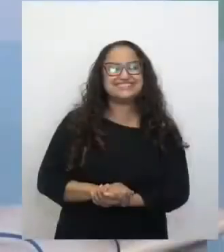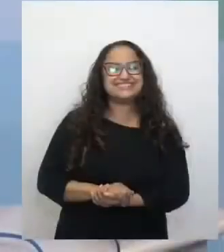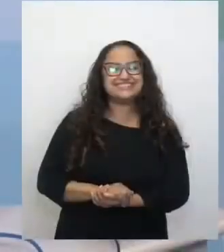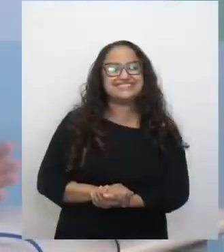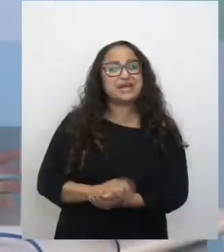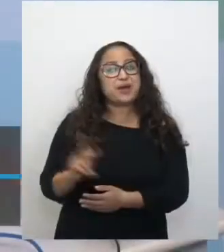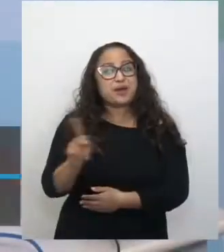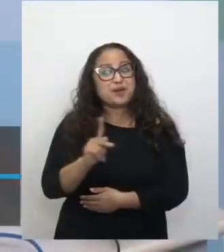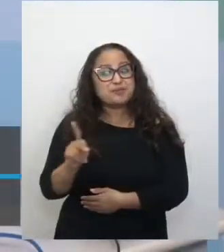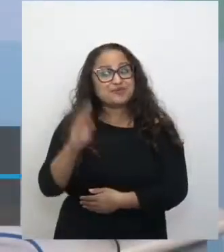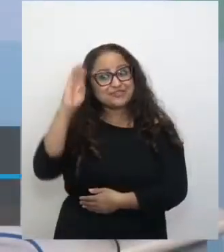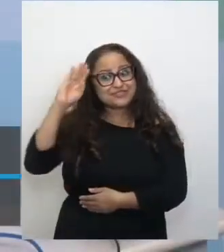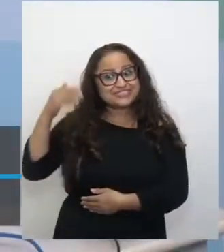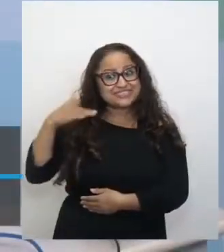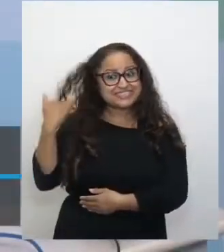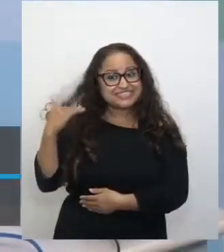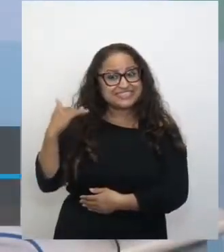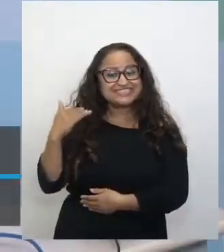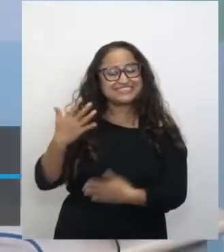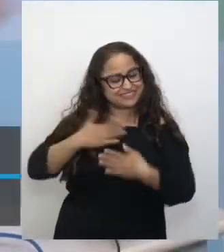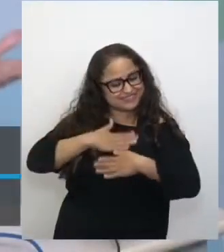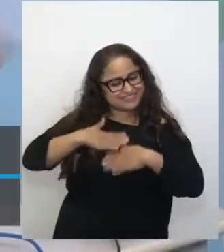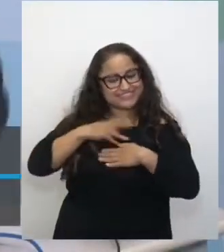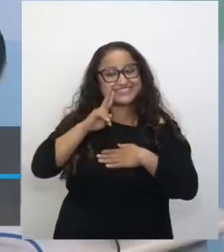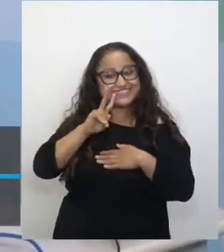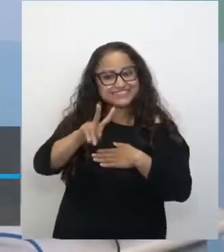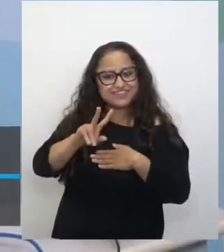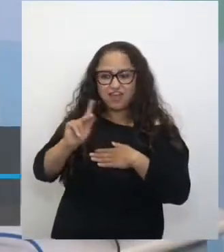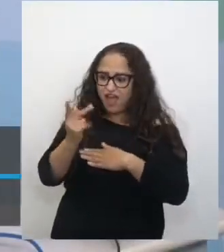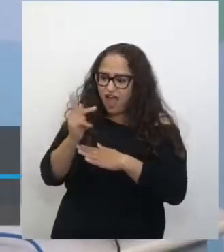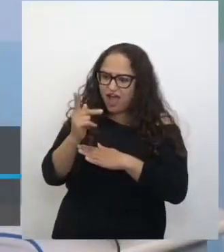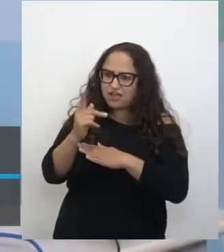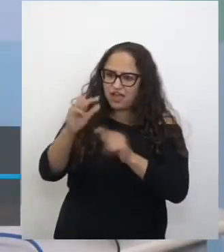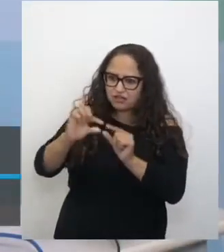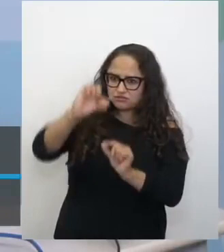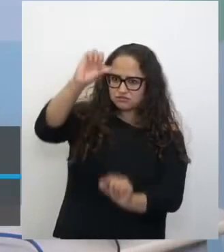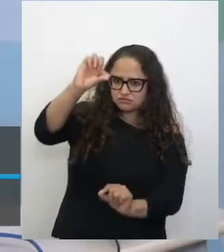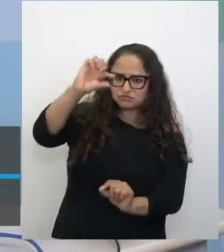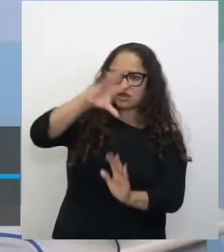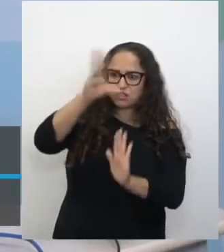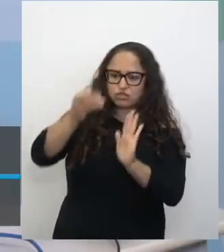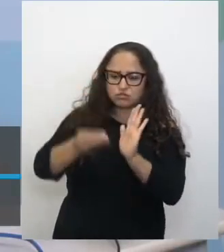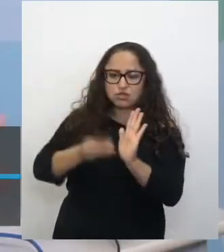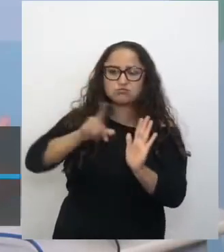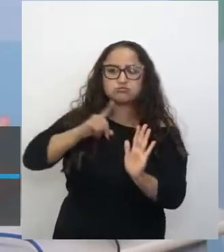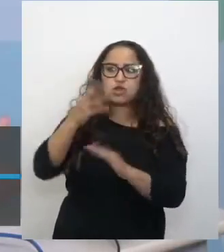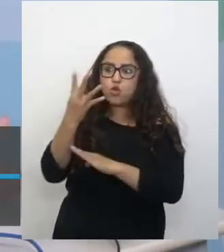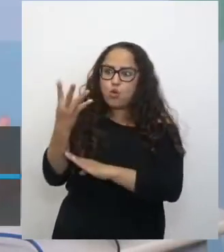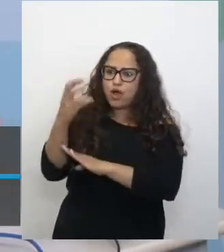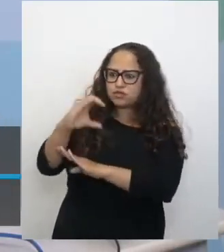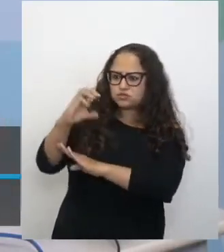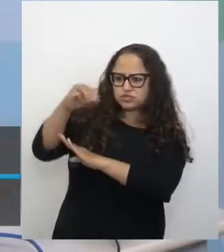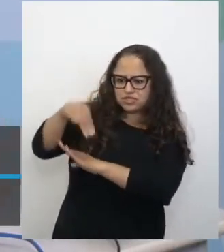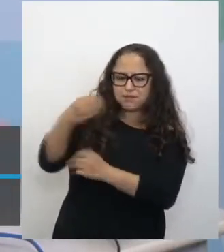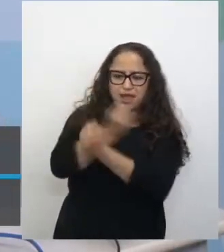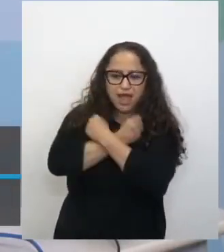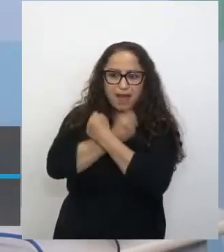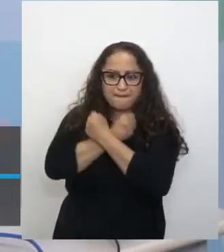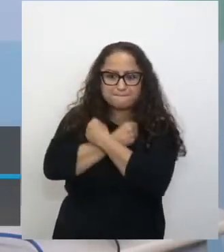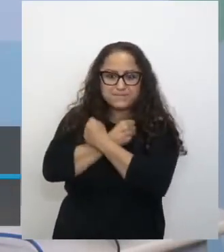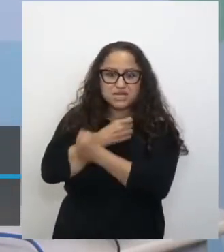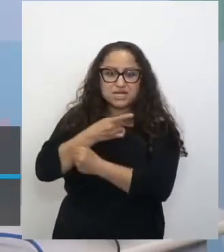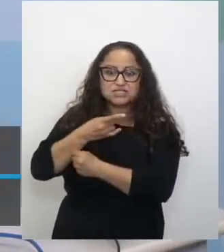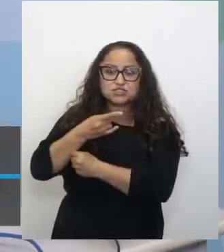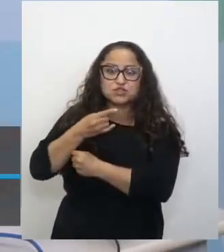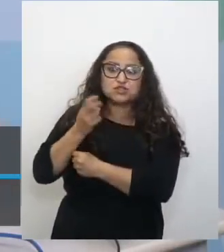a professora Inês gostei de ver eles falaram que a altura h que é o maiúsculo né altura total é de 4cm então um abraço aí pessoal de Sorocaba